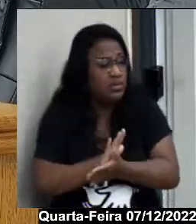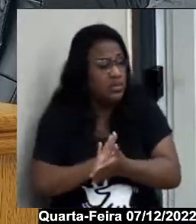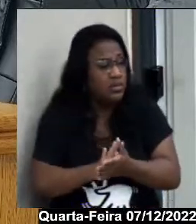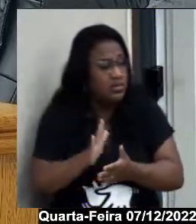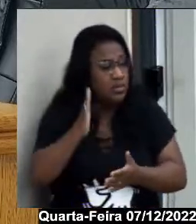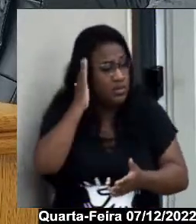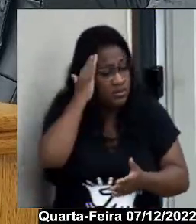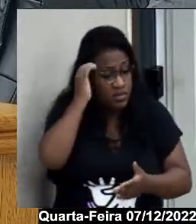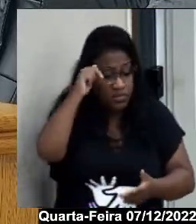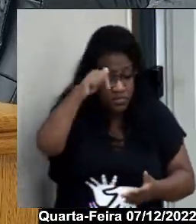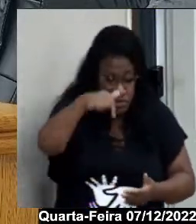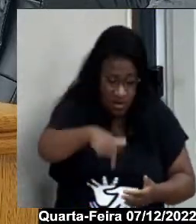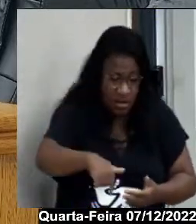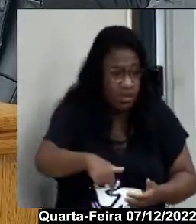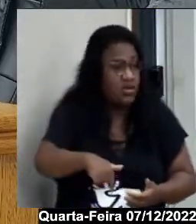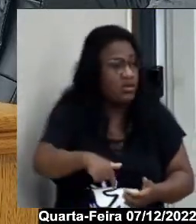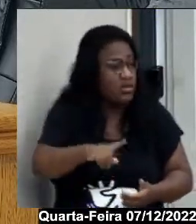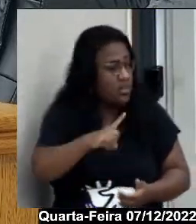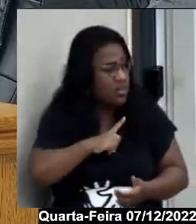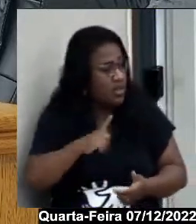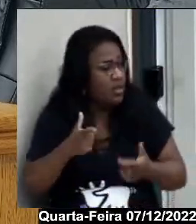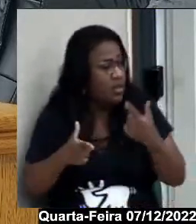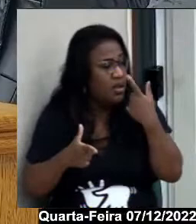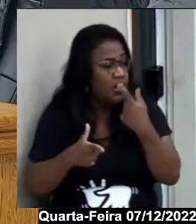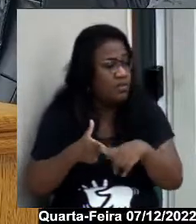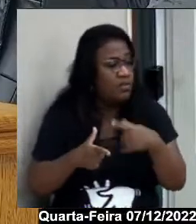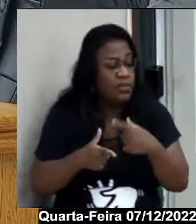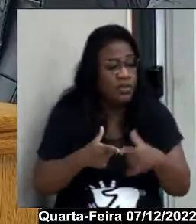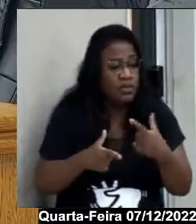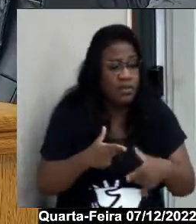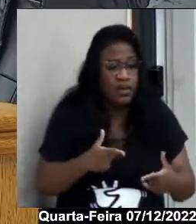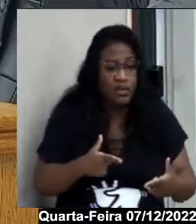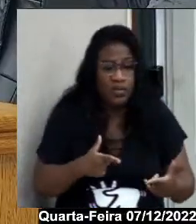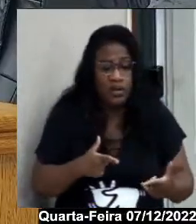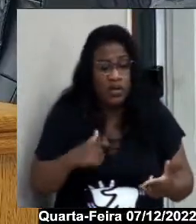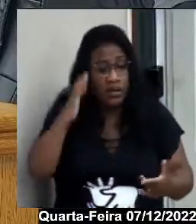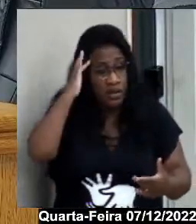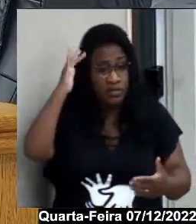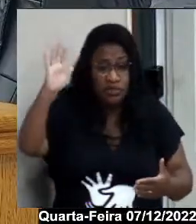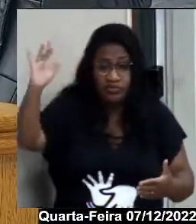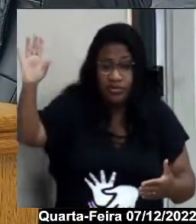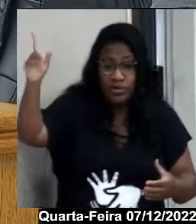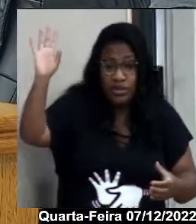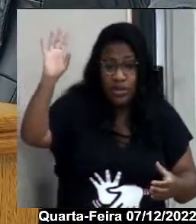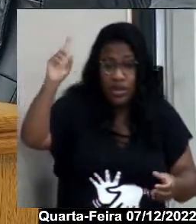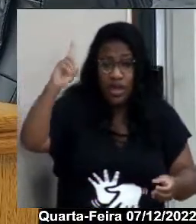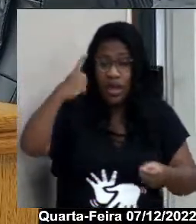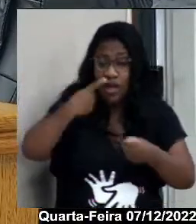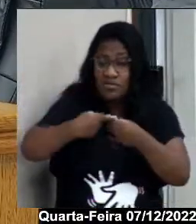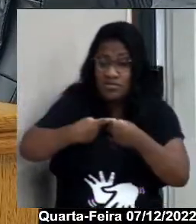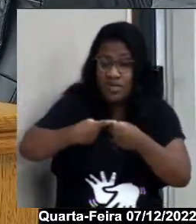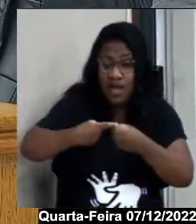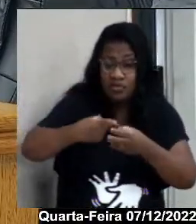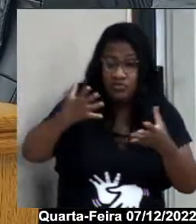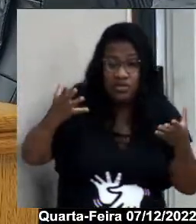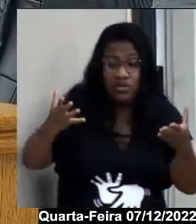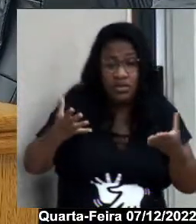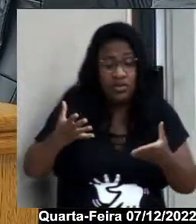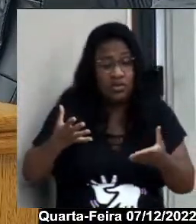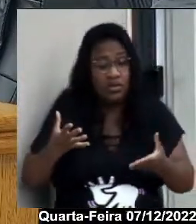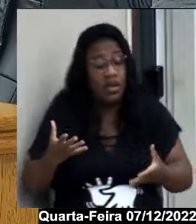Entendemos que nossa cidade tem problema. Eu, com esse tamanho todo, eu tenho problema. Imagina a cidade com a dimensão que é o Embu das Artes, não vai ter